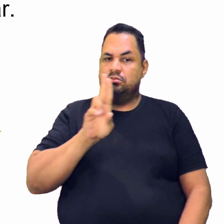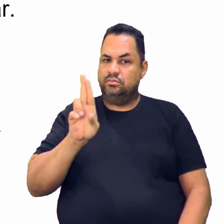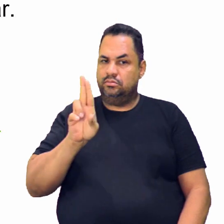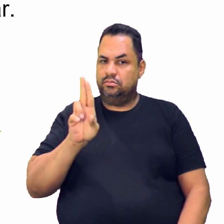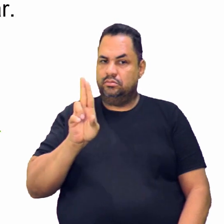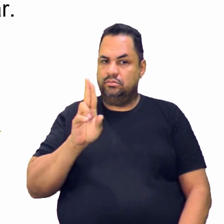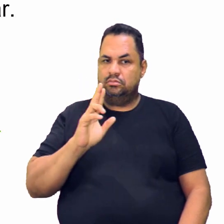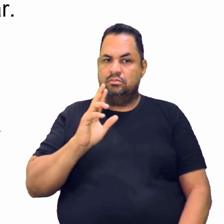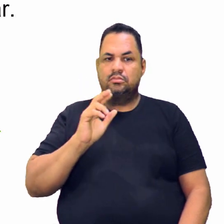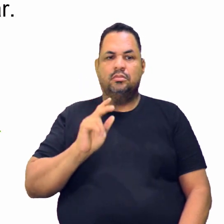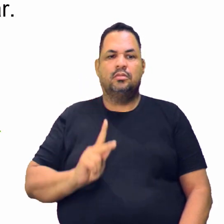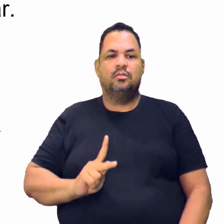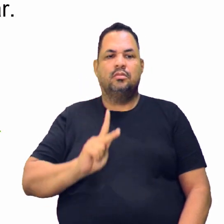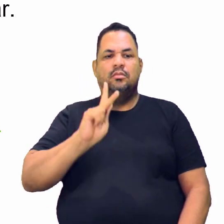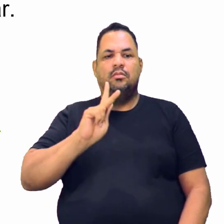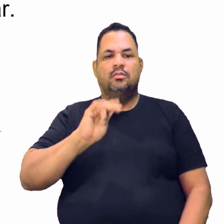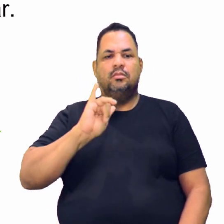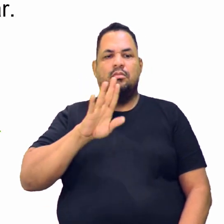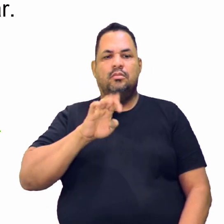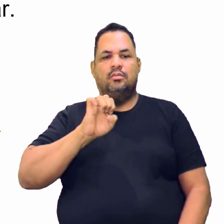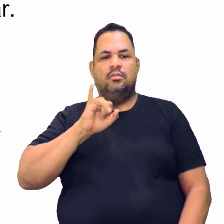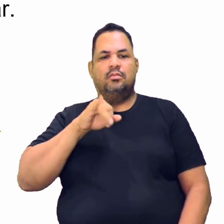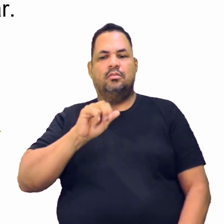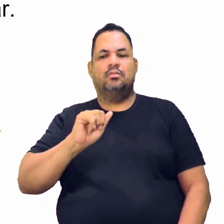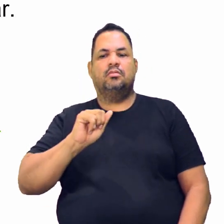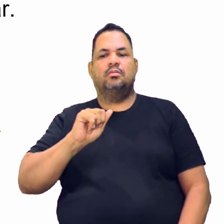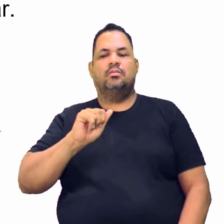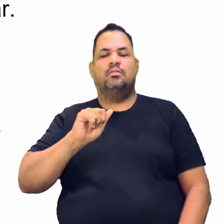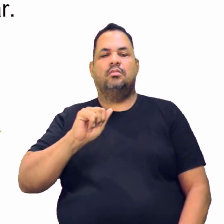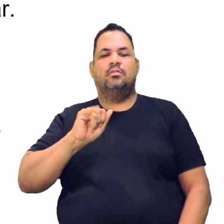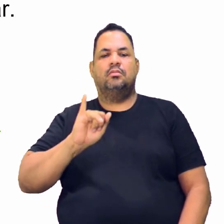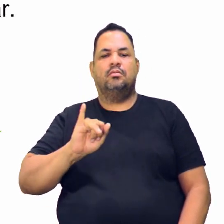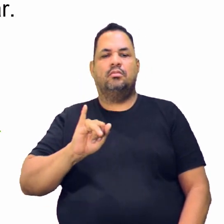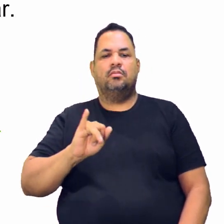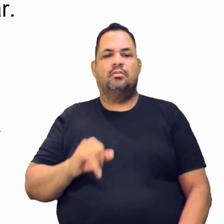Deixa eu ver. Caiabe, é assim que pronuncia?